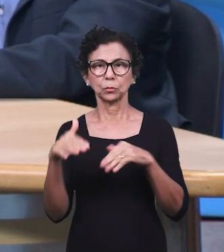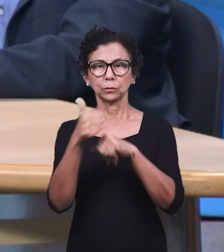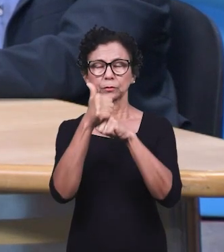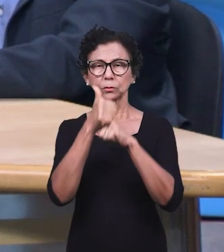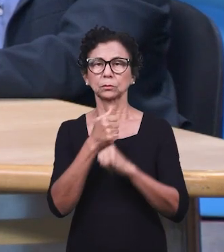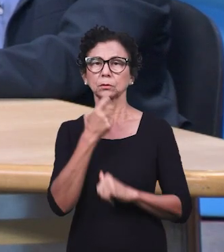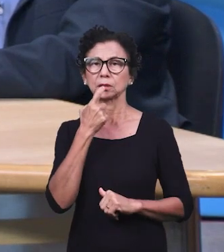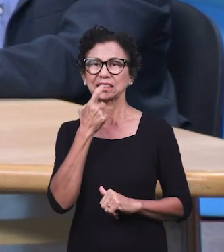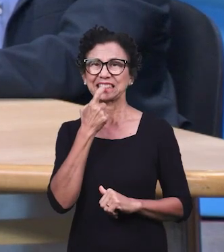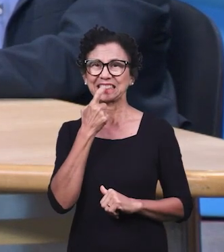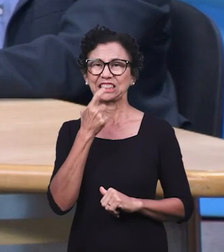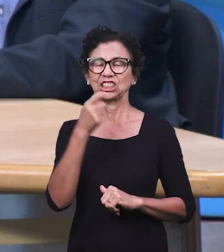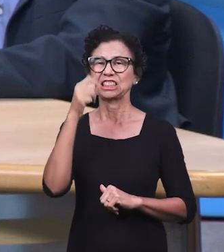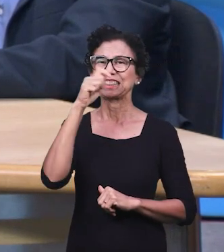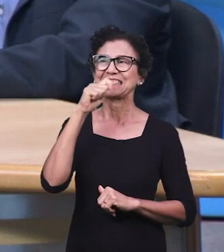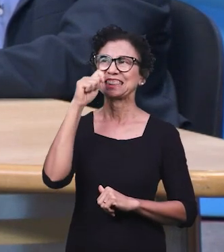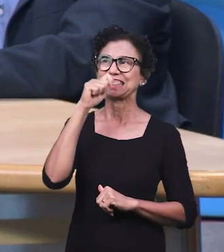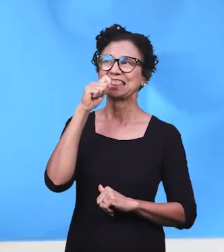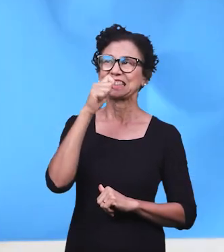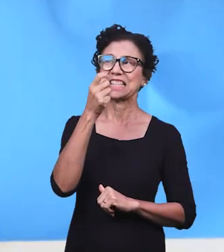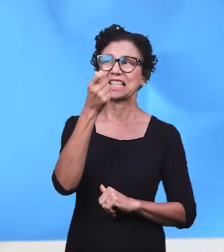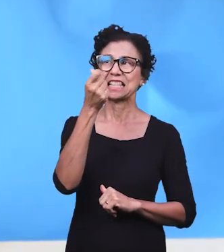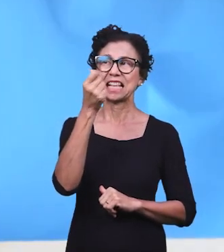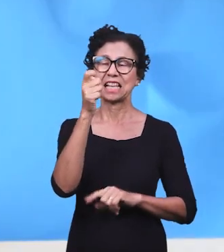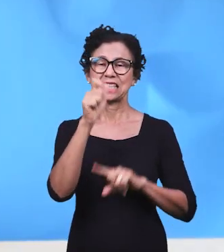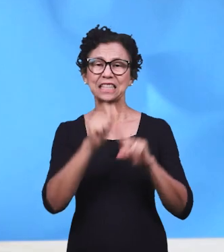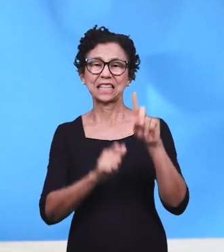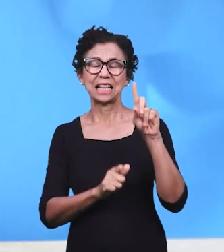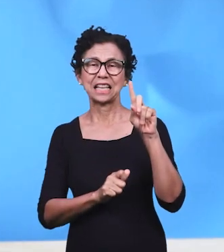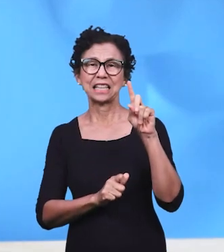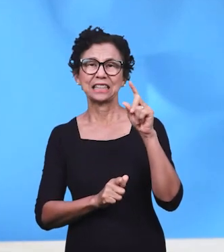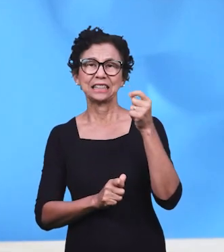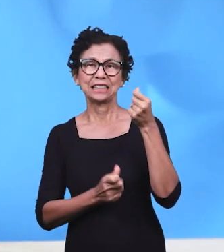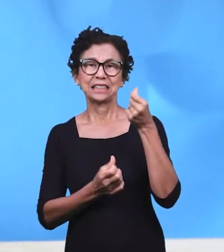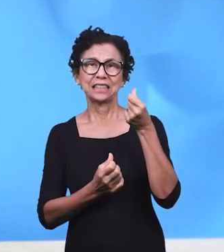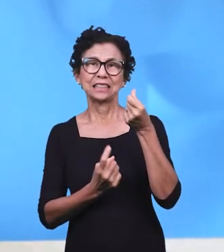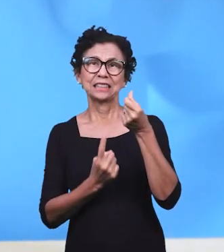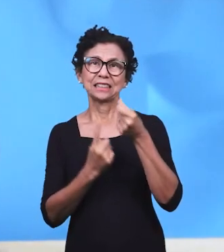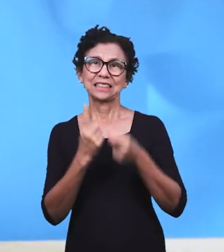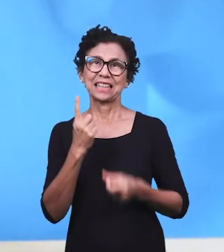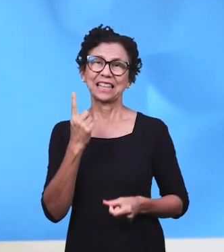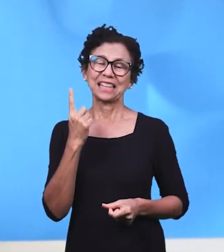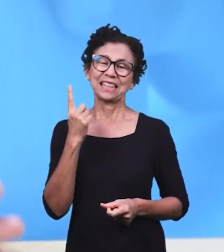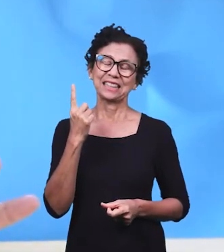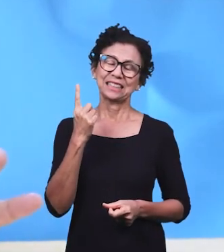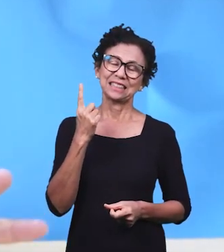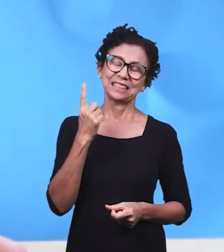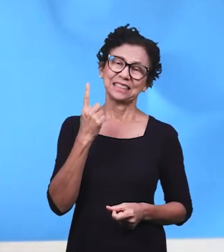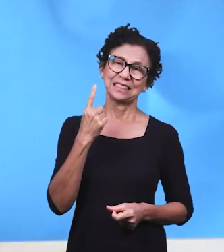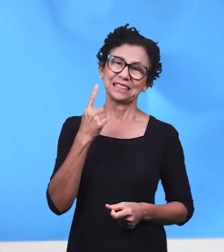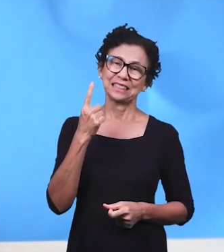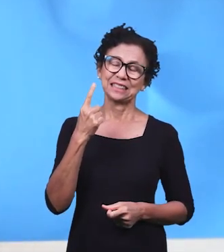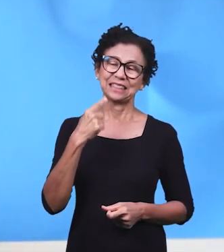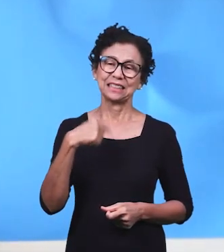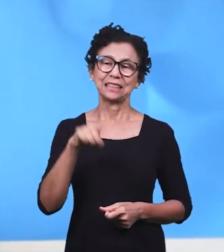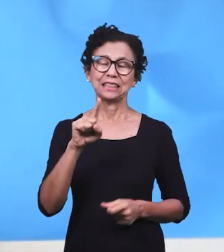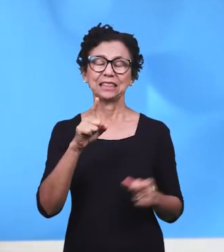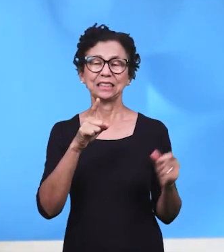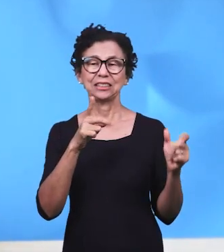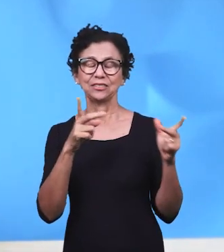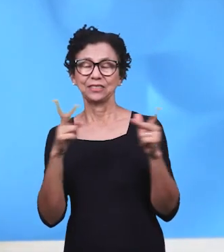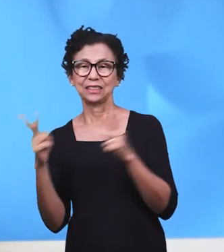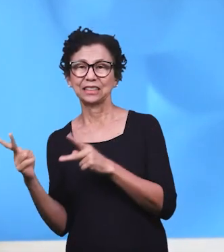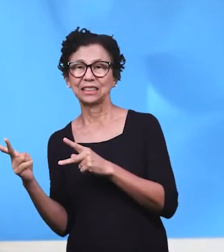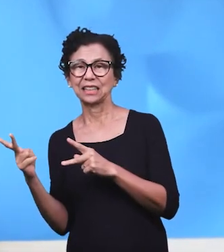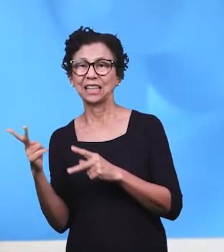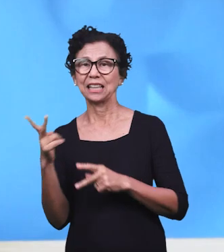6 meses, né? Muitas pessoas, por usarem prótese, ficam anos sem ir ao dentista. E geralmente vai quando quebra, acontece de quebrar. Então, se você